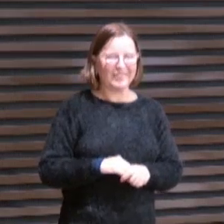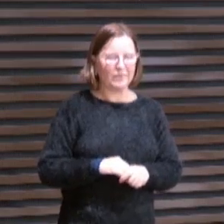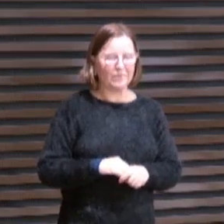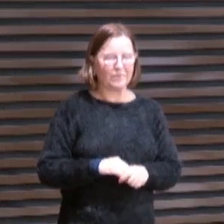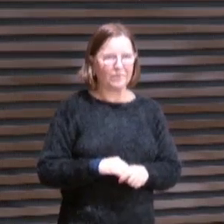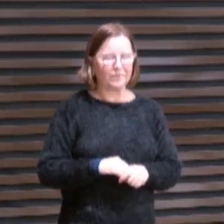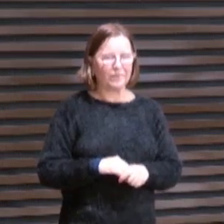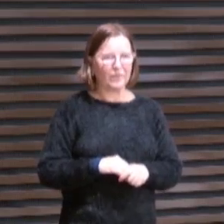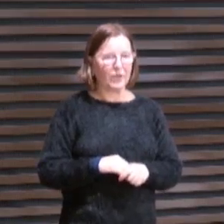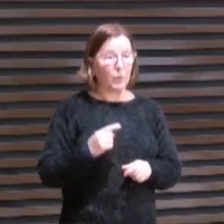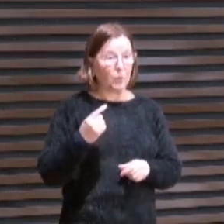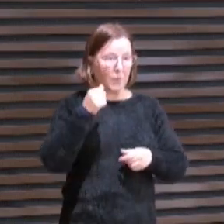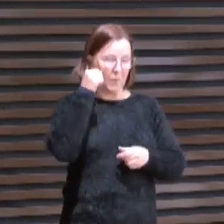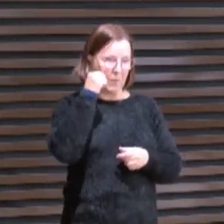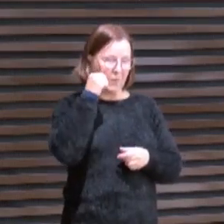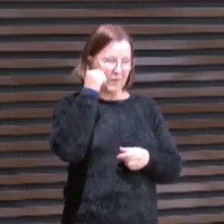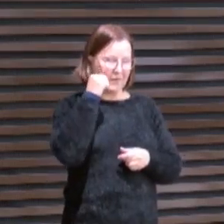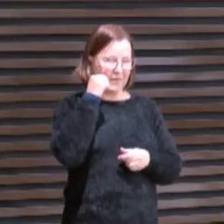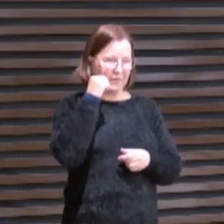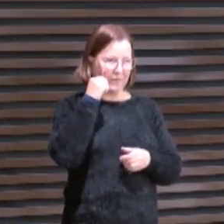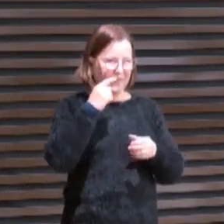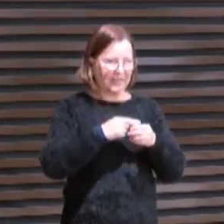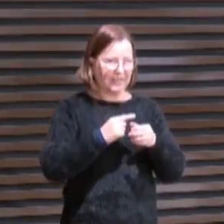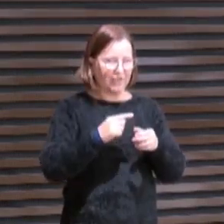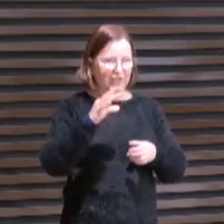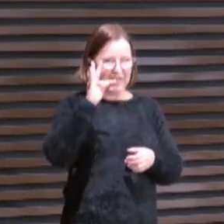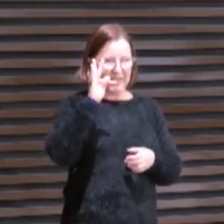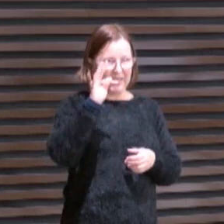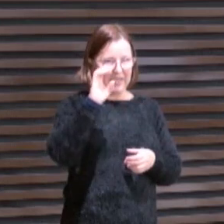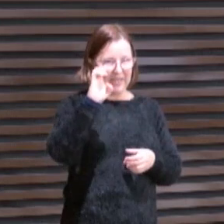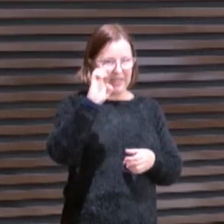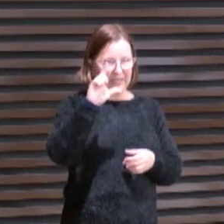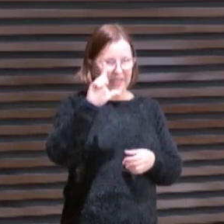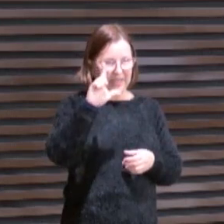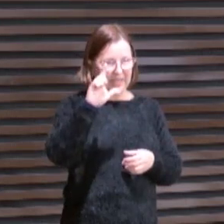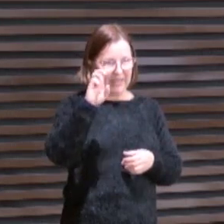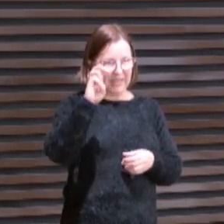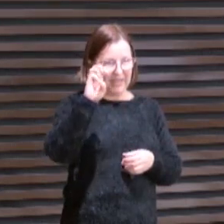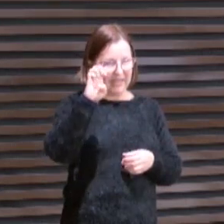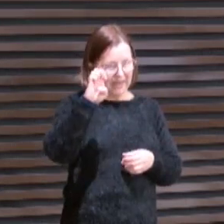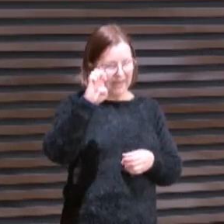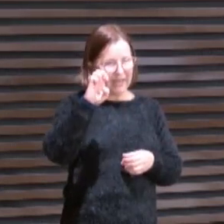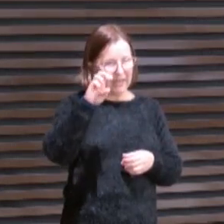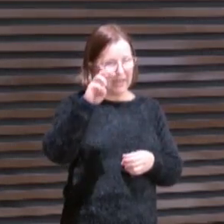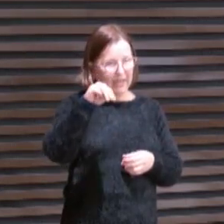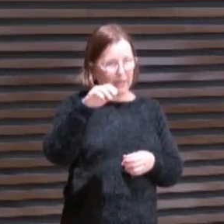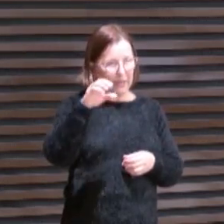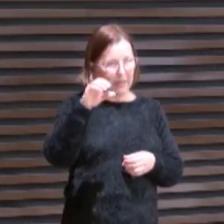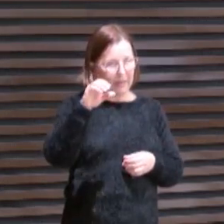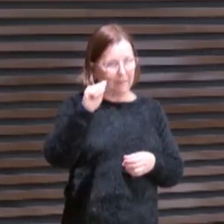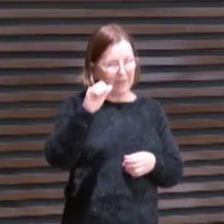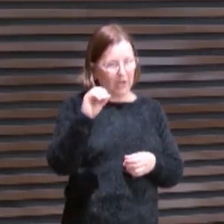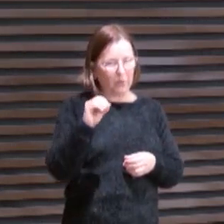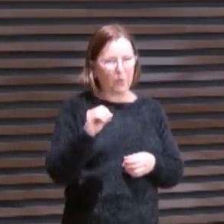Telêmaco hoje, uma moça, ela se prostrou no chão, em choro, e